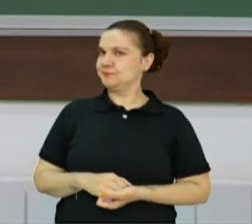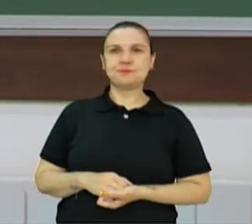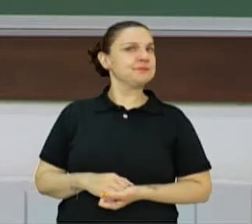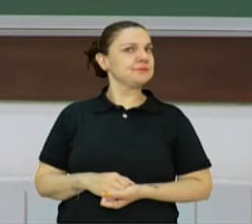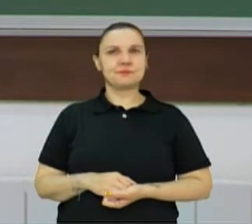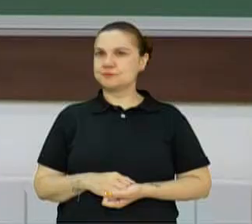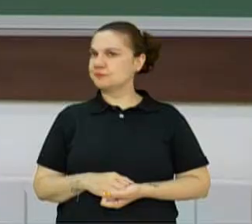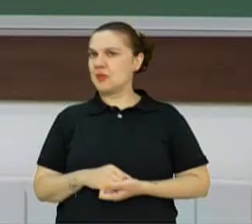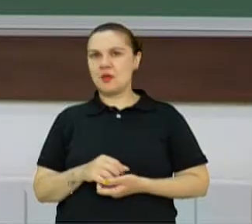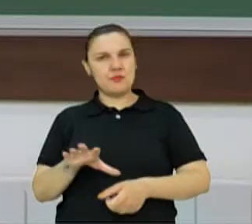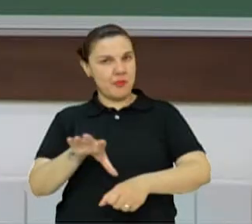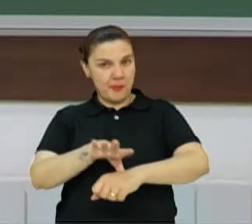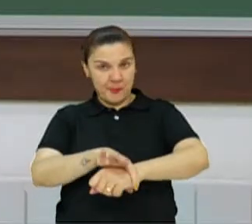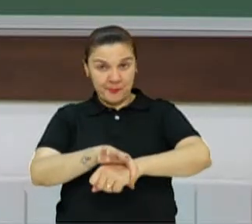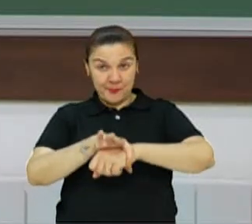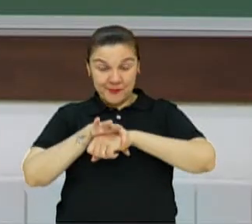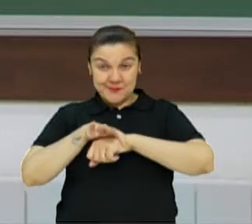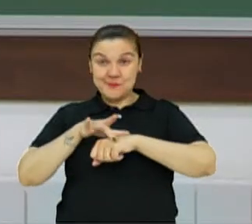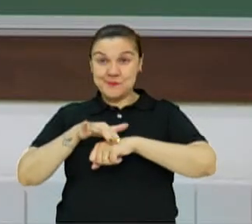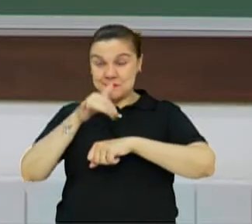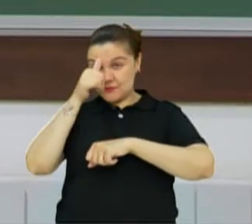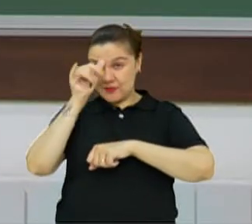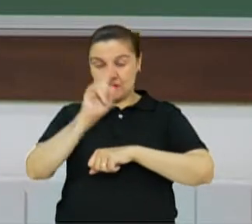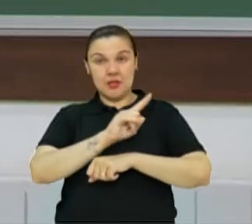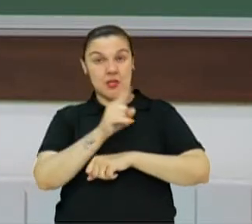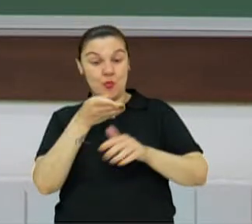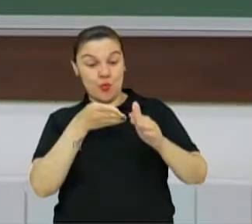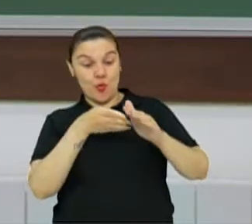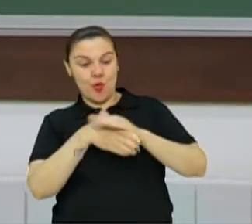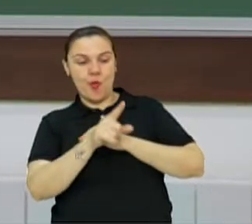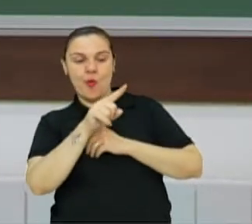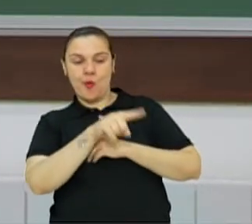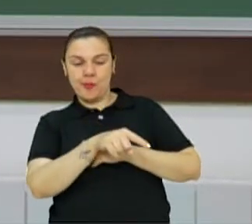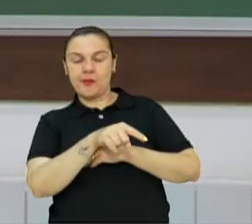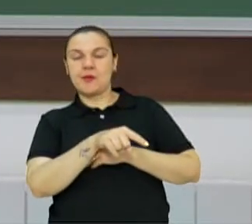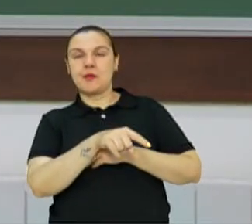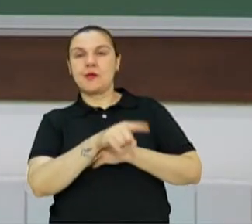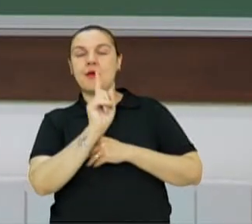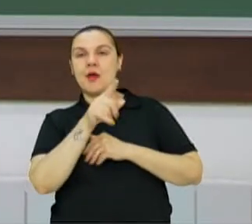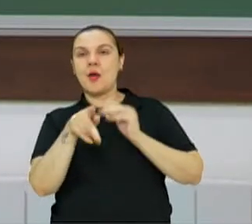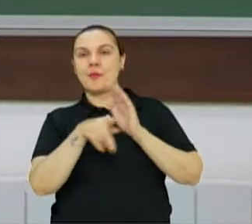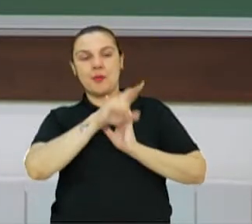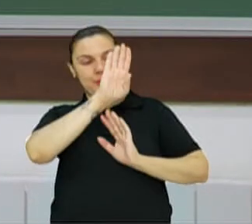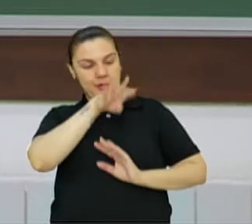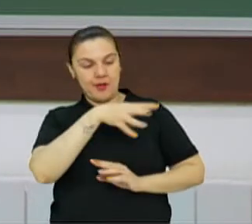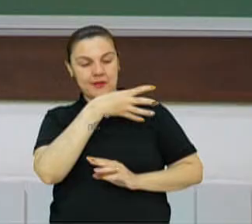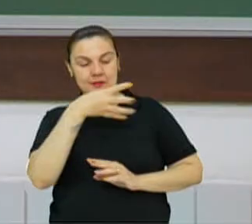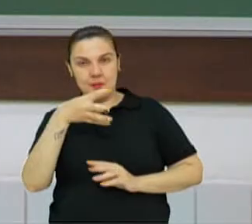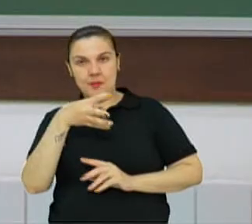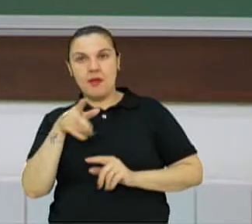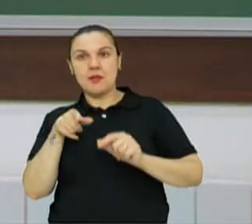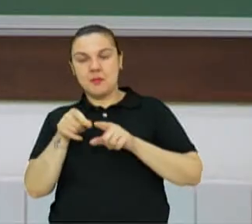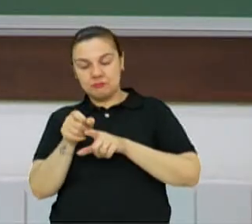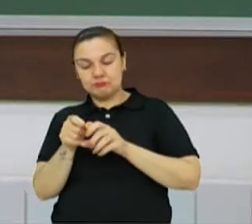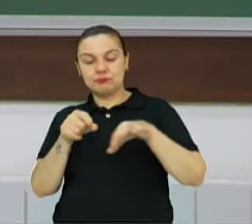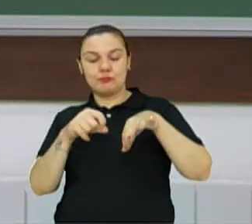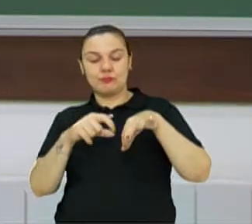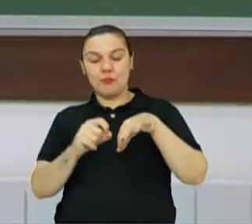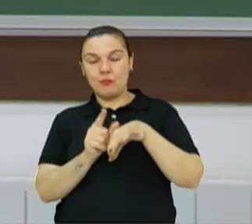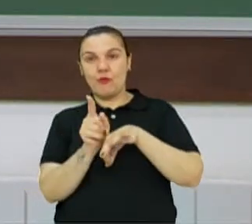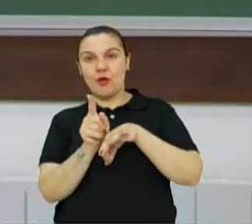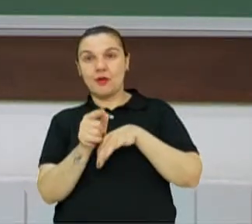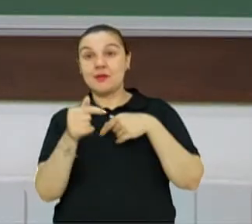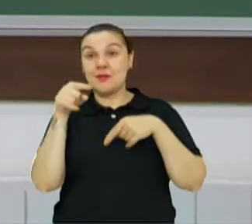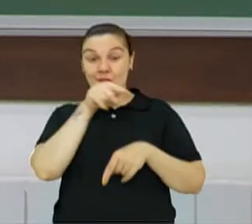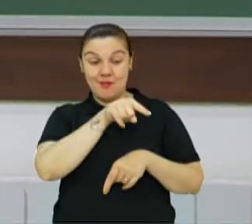não garante proteção. Os métodos comportamentais que a gente viu são uma tabelinha e o coito interrompido.